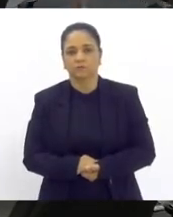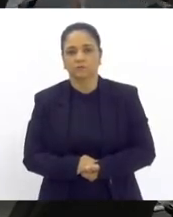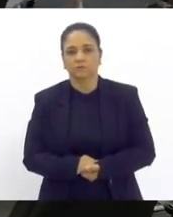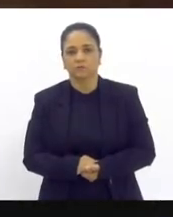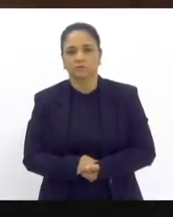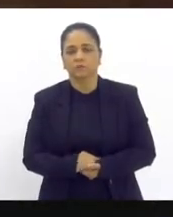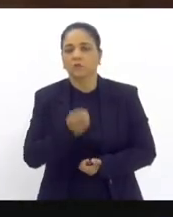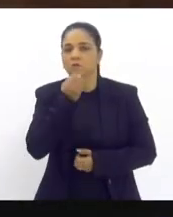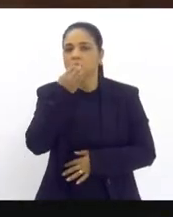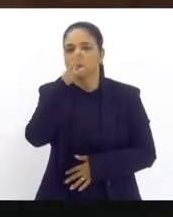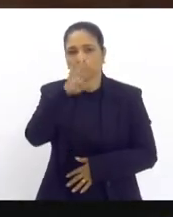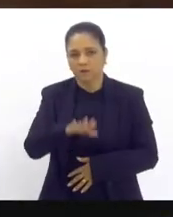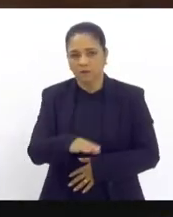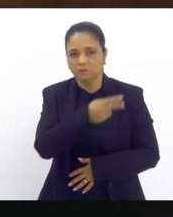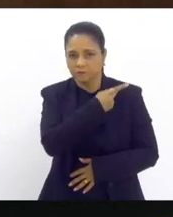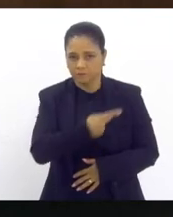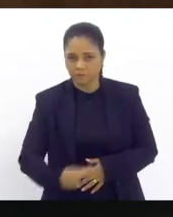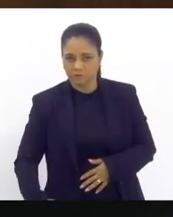Boa tarde, presidente.